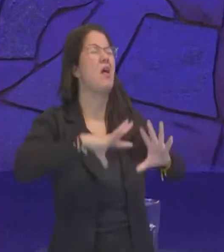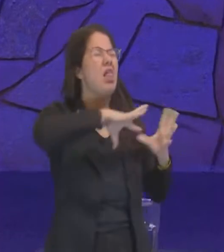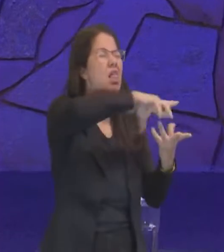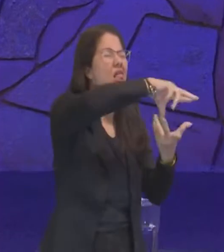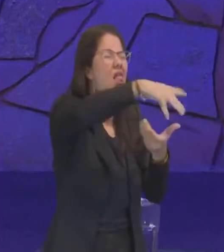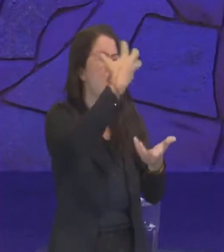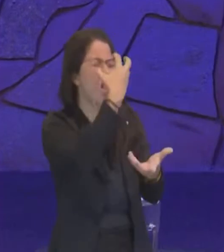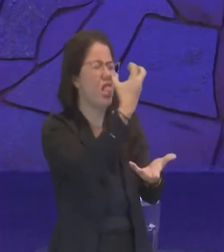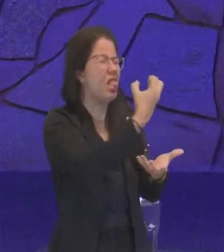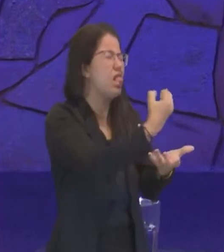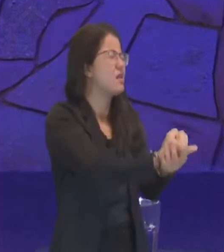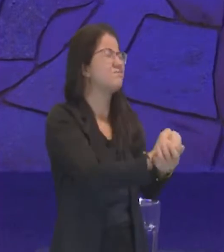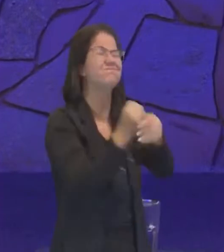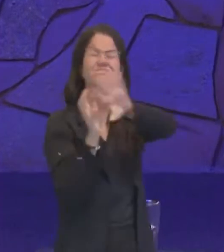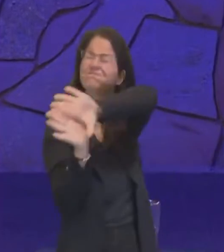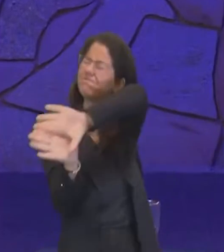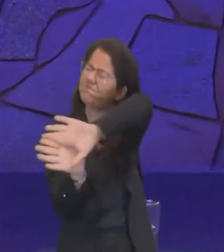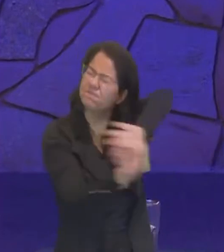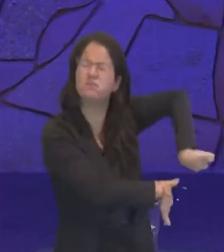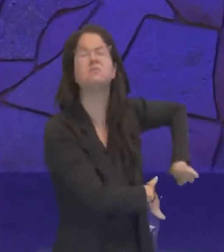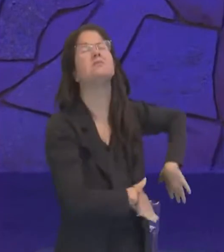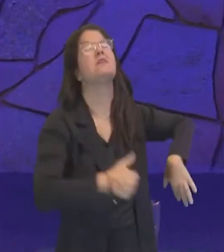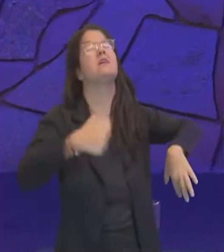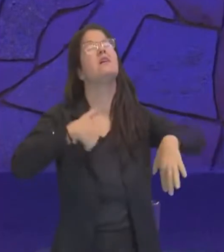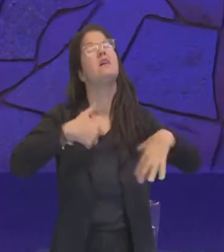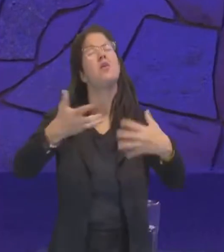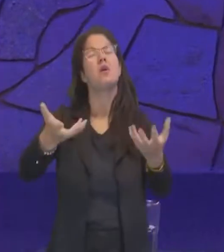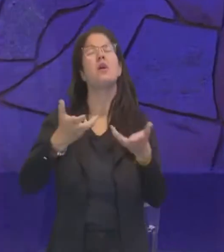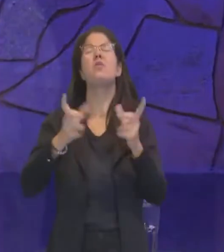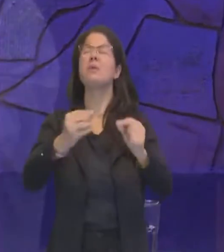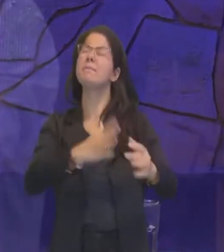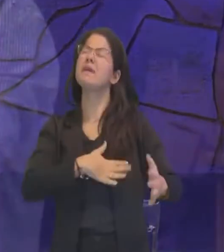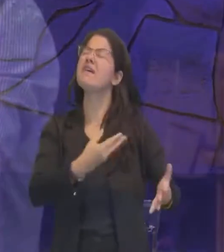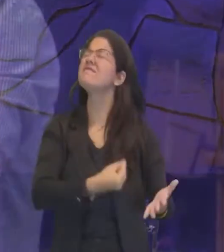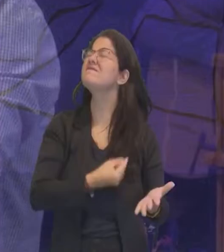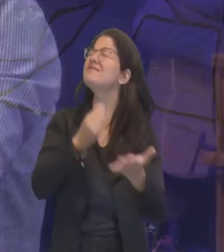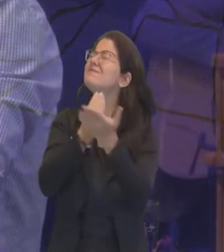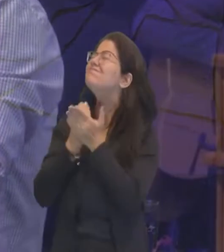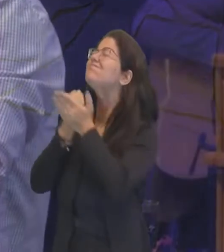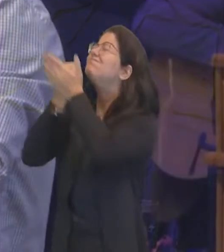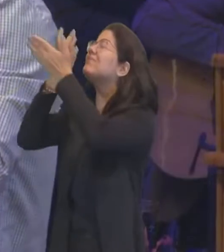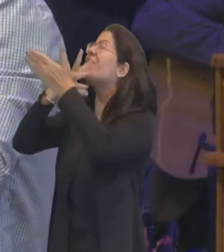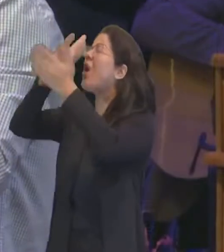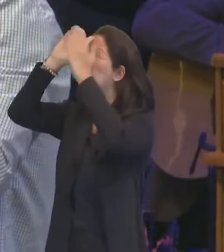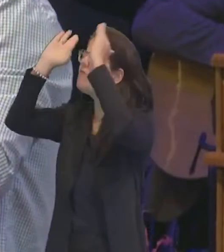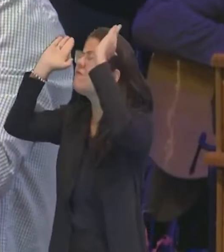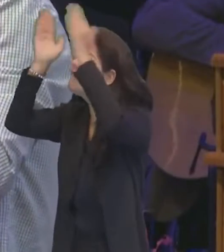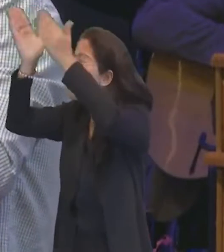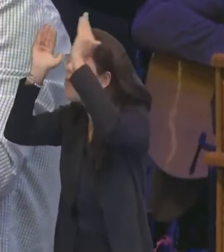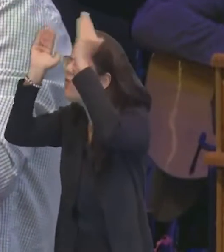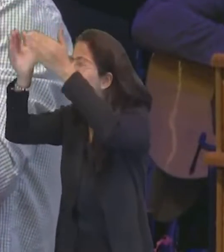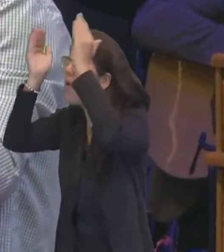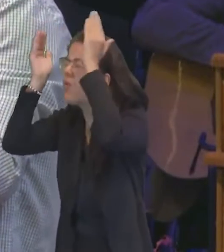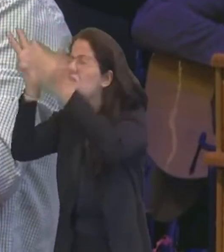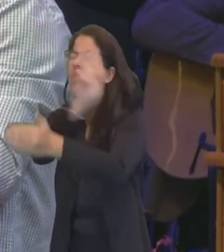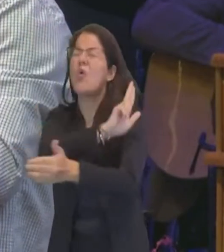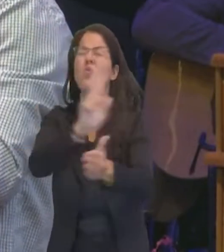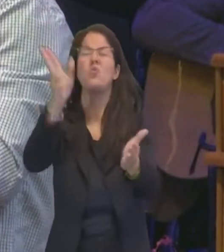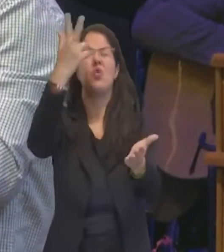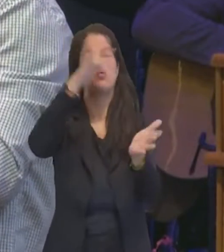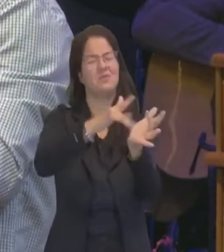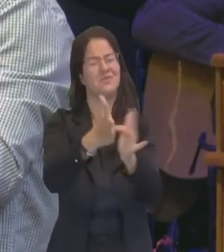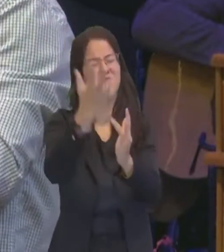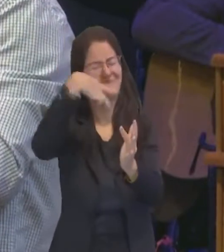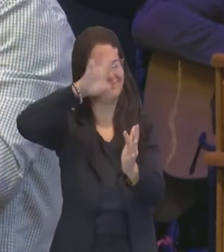entrego a minha vida ao Senhor Jesus Cristo. Em nome de Jesus eu oro.